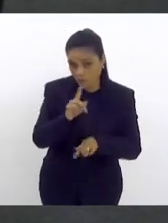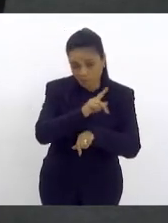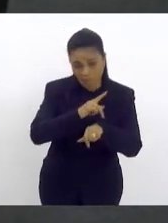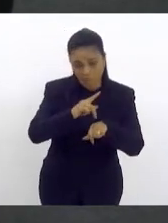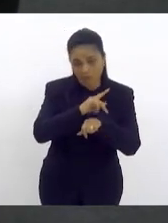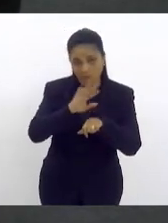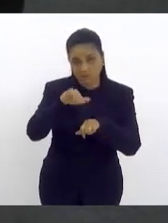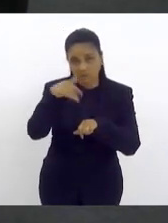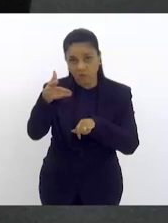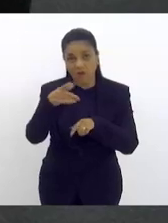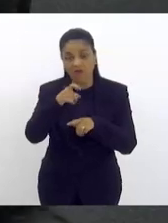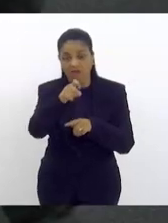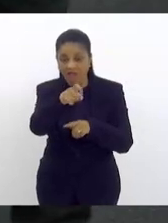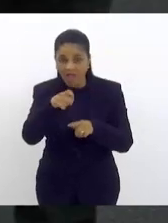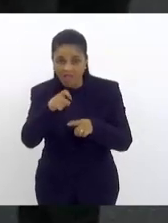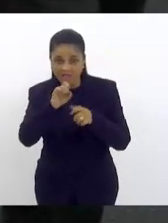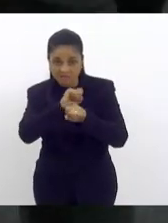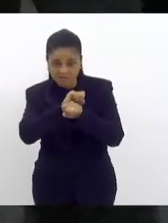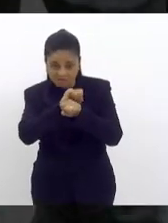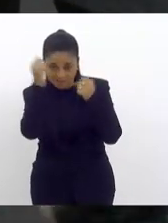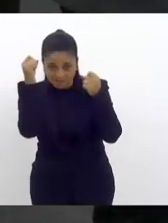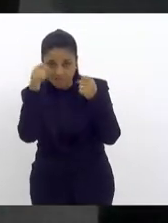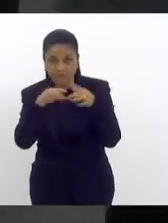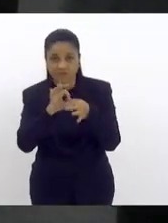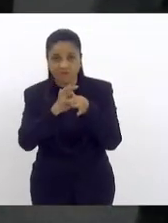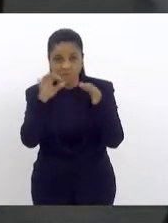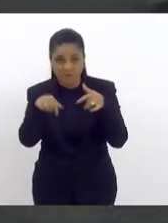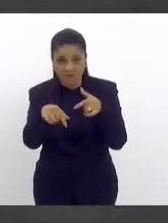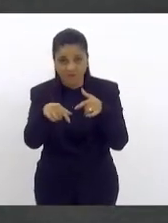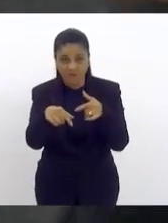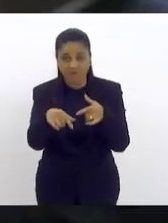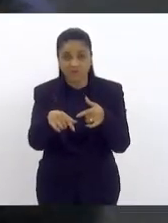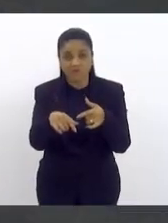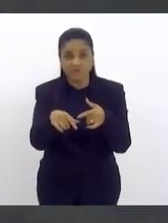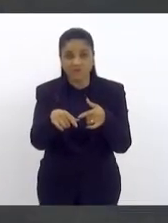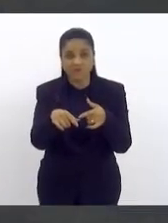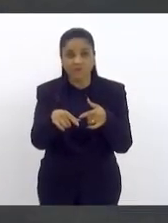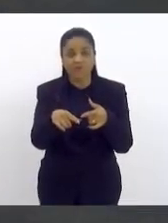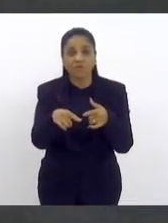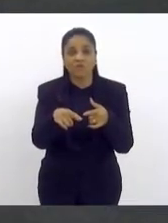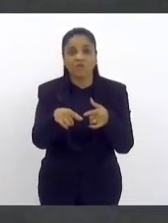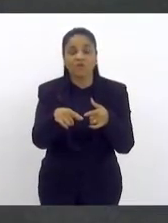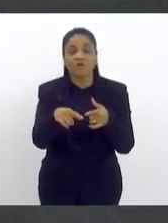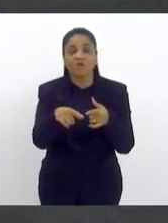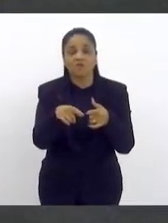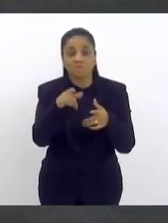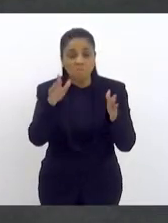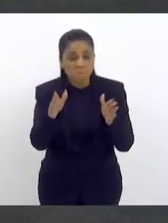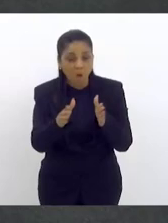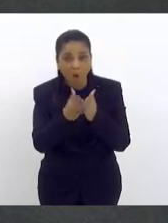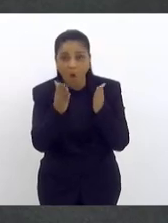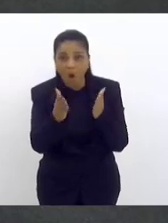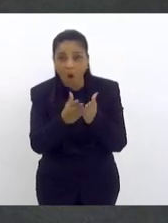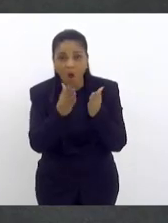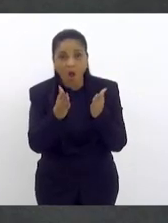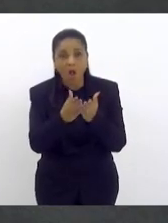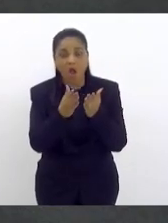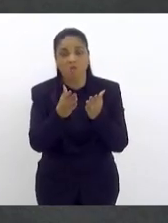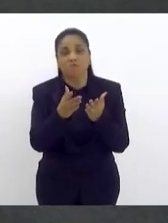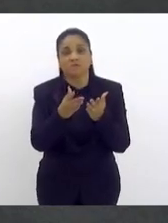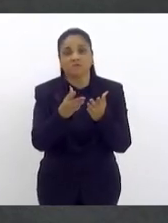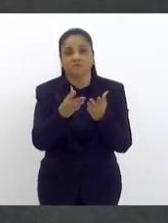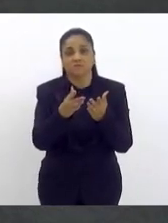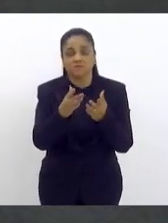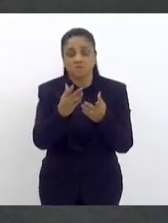ex-es escravos libertos passaram a ficar numa situação de absoluta pobreza e uma